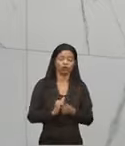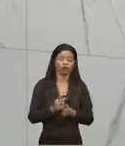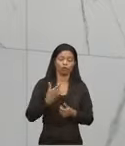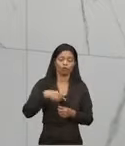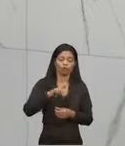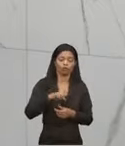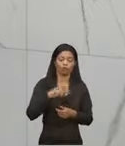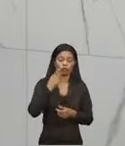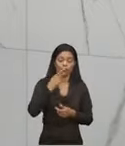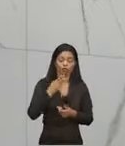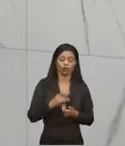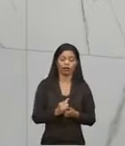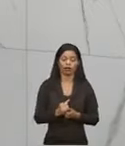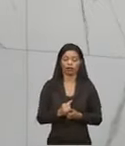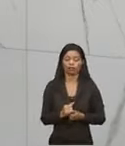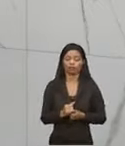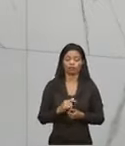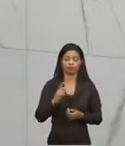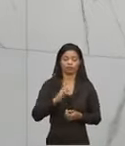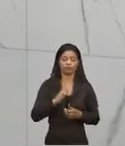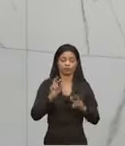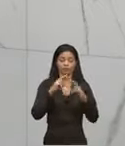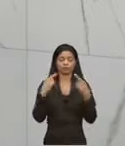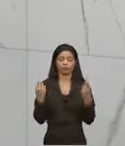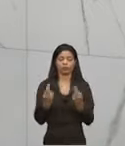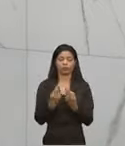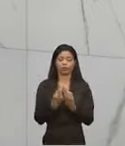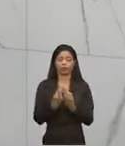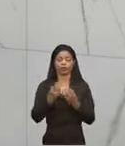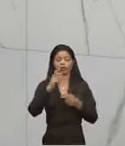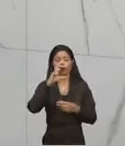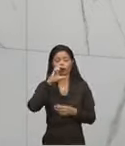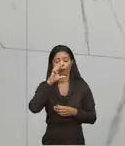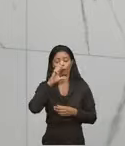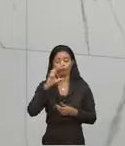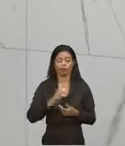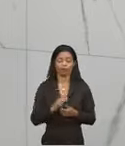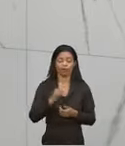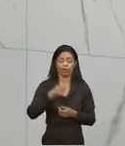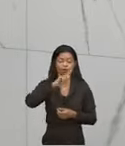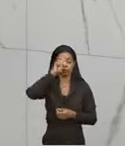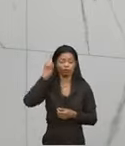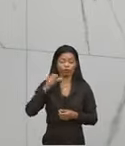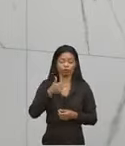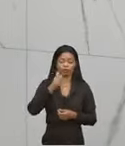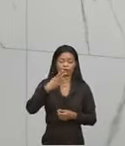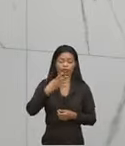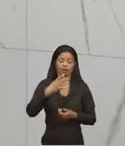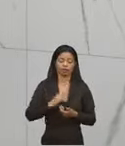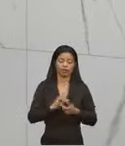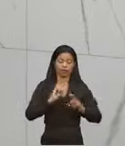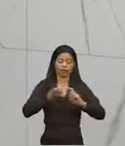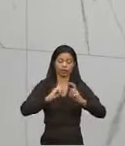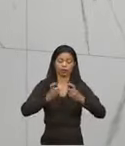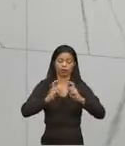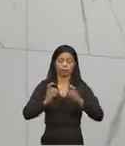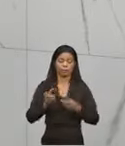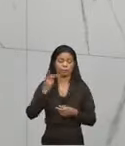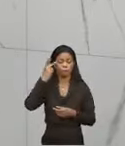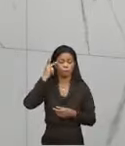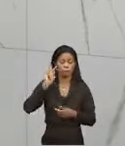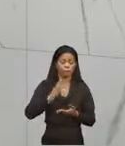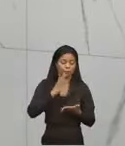da fonte zero. Já tem uma reunião com o prefeito dia 14 agora, na próxima, na terça-feira, para discutir a minha parcela